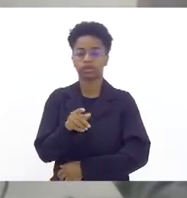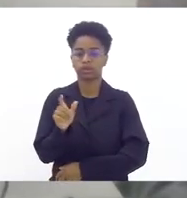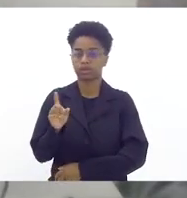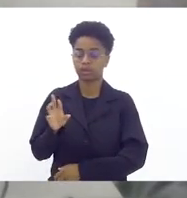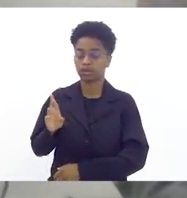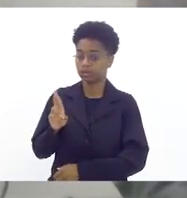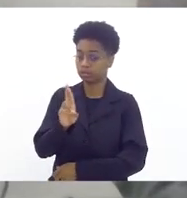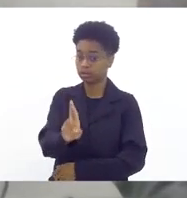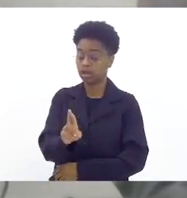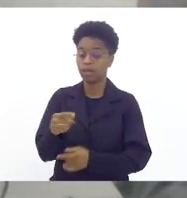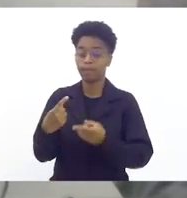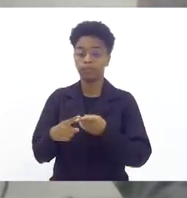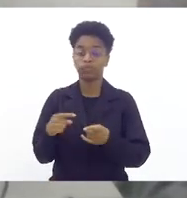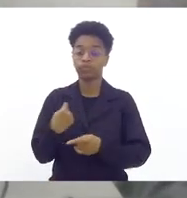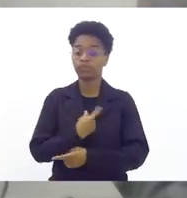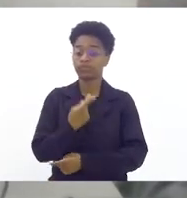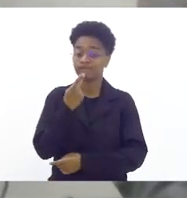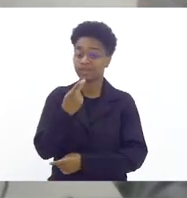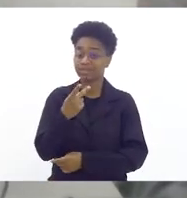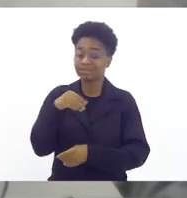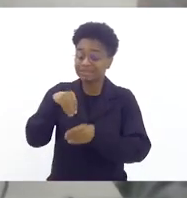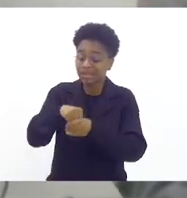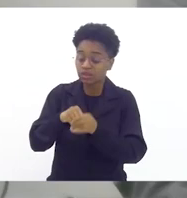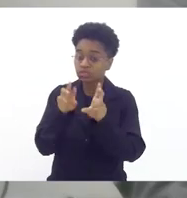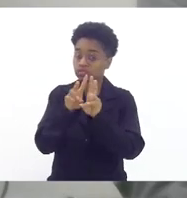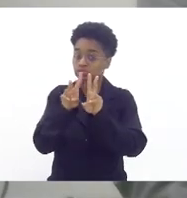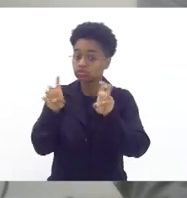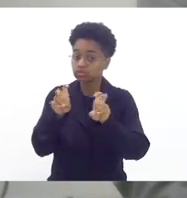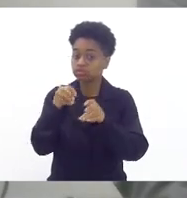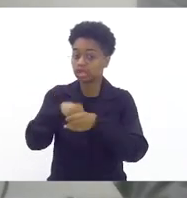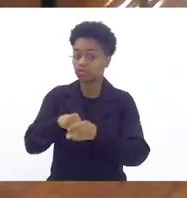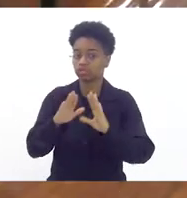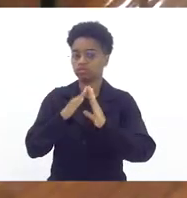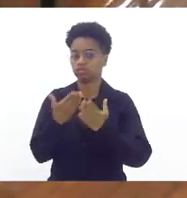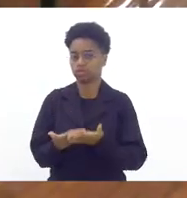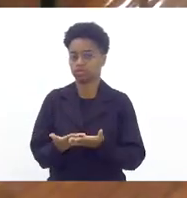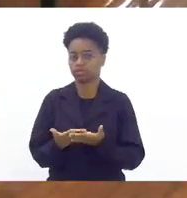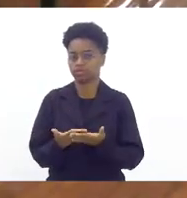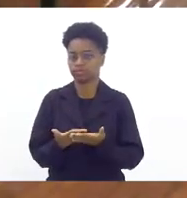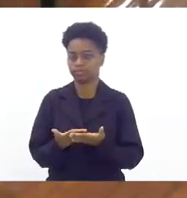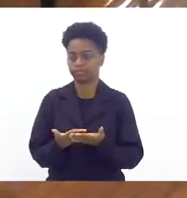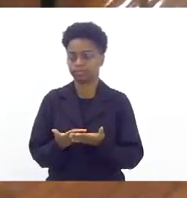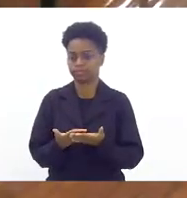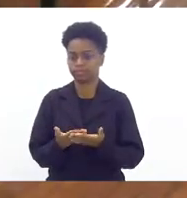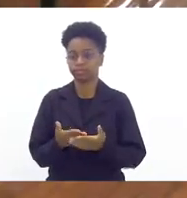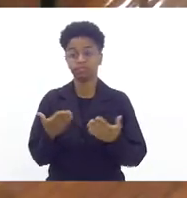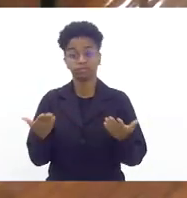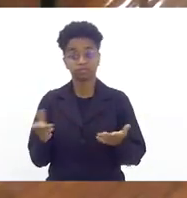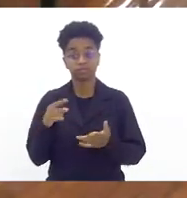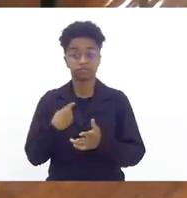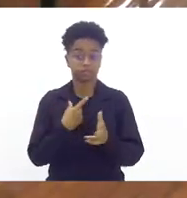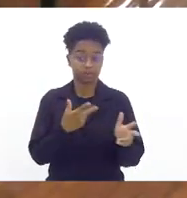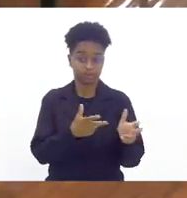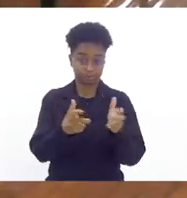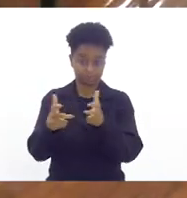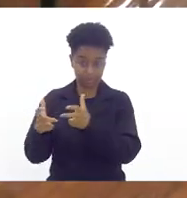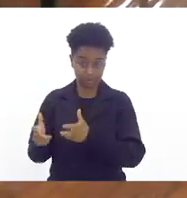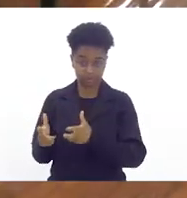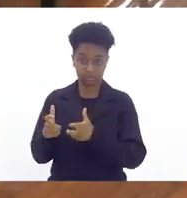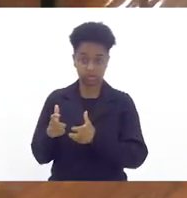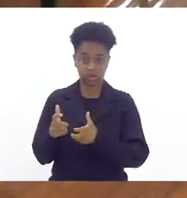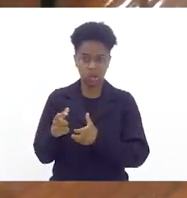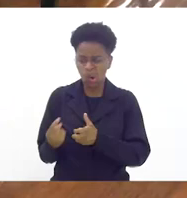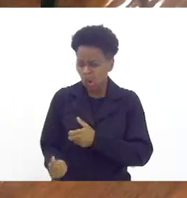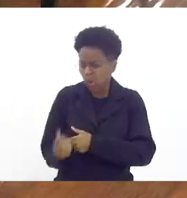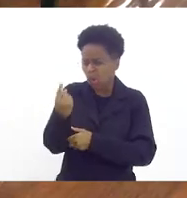porque a está tratando da questão dentro das escolas. E aí, a gente viu que uma das formas do, não é a